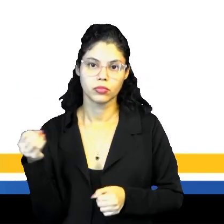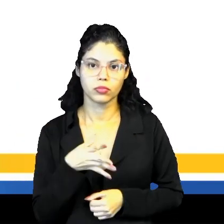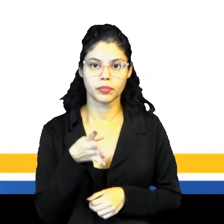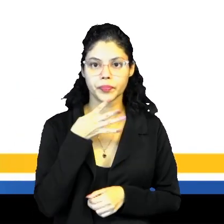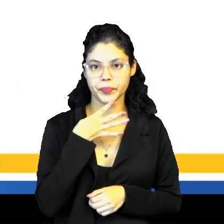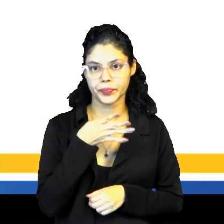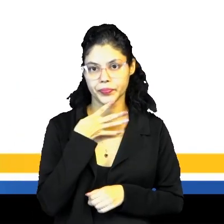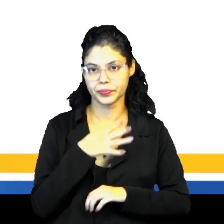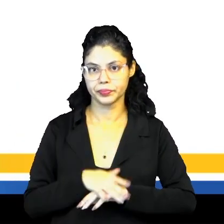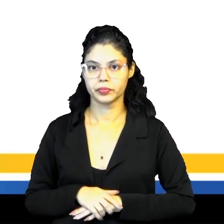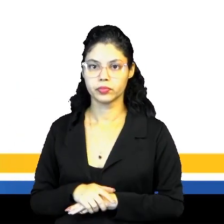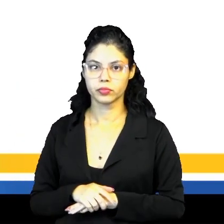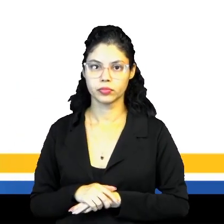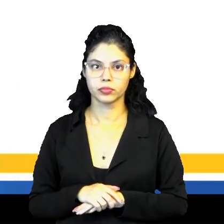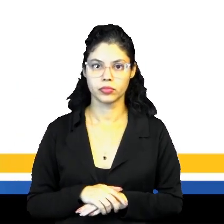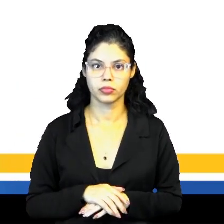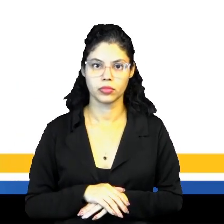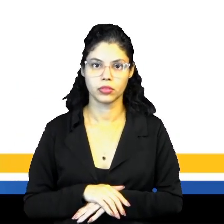novos conhecimentos.